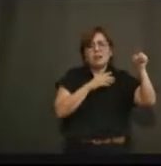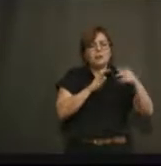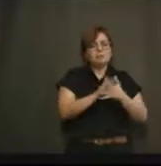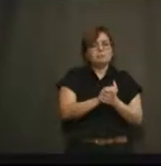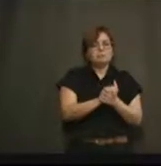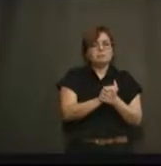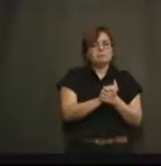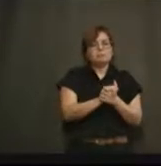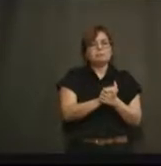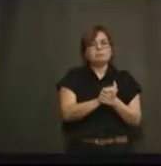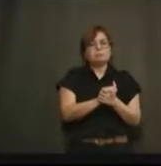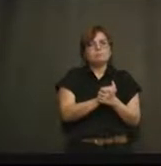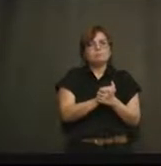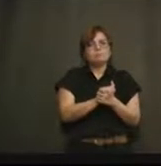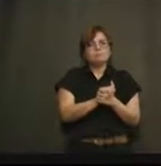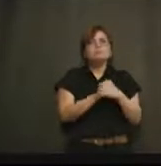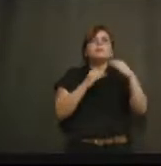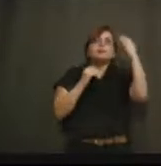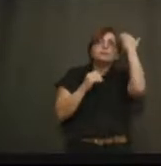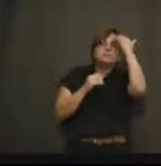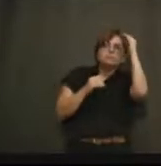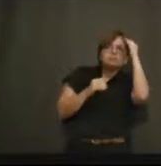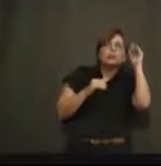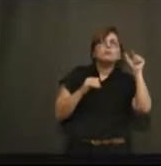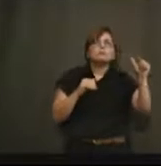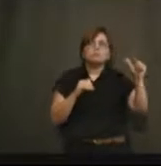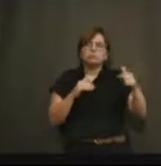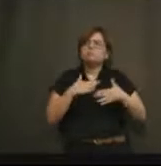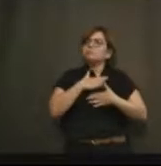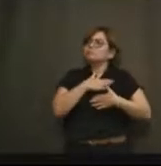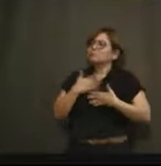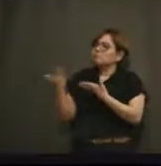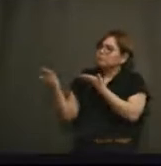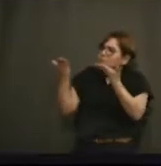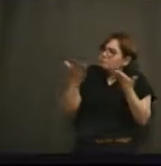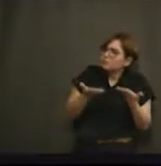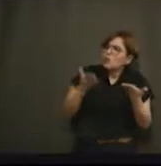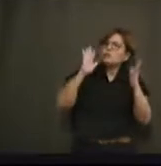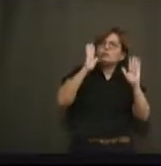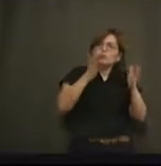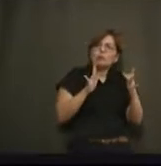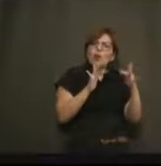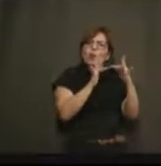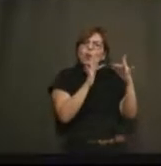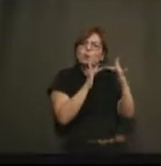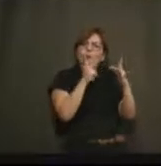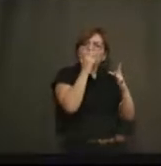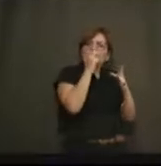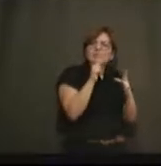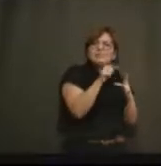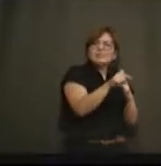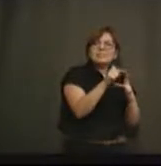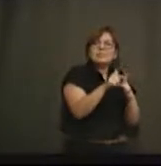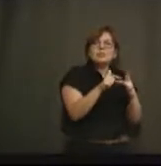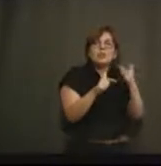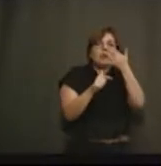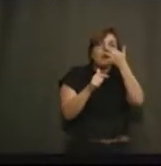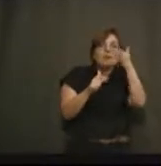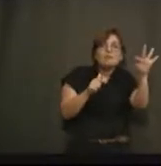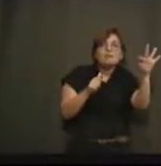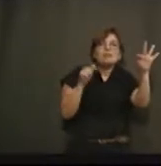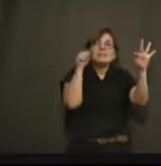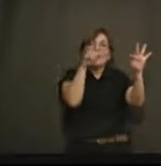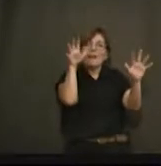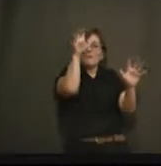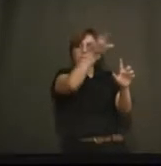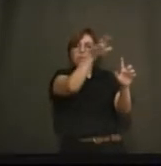que veem que, estou pensando no Etienne Gis, por exemplo, quem eu já ouvi dizer algo muito parecido, que na França essa